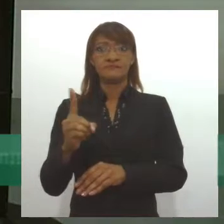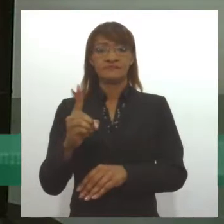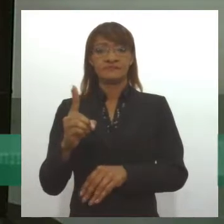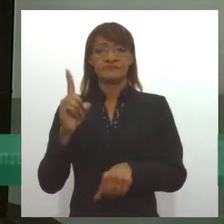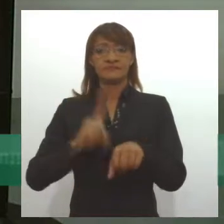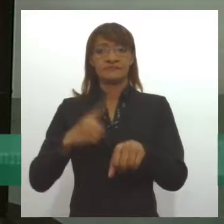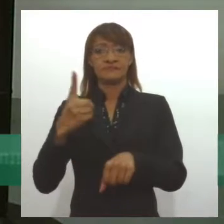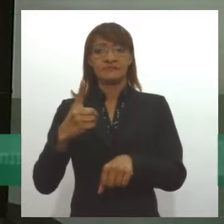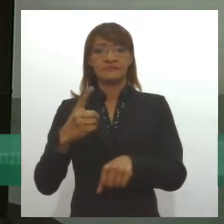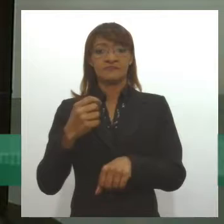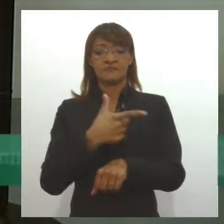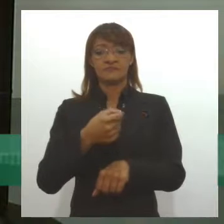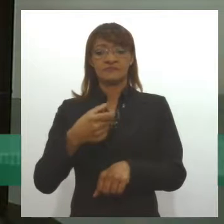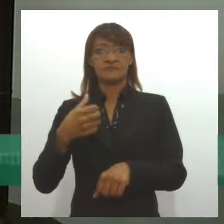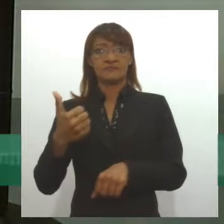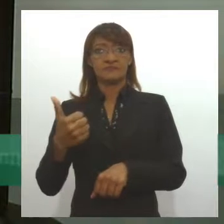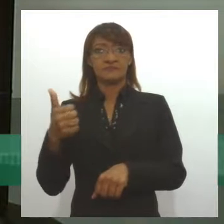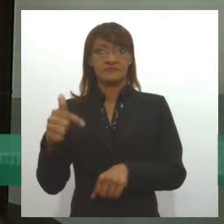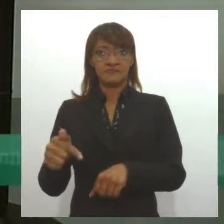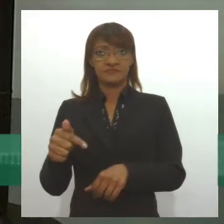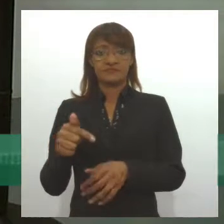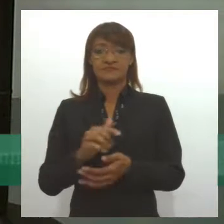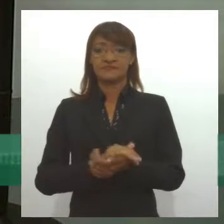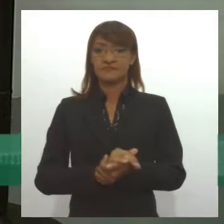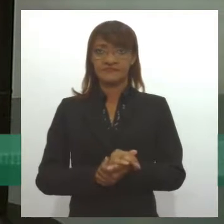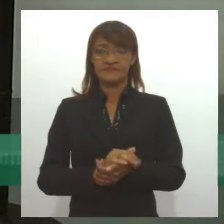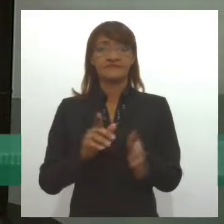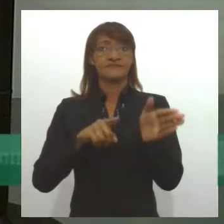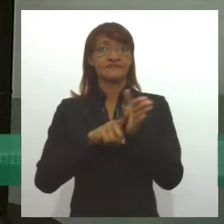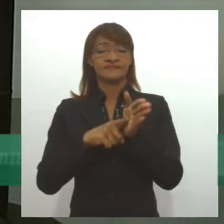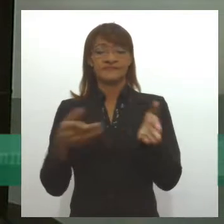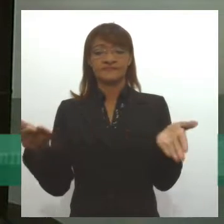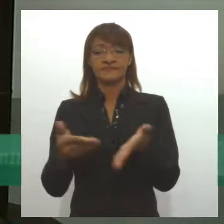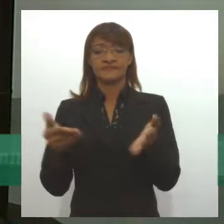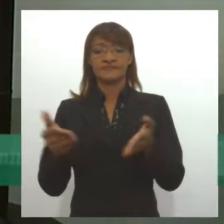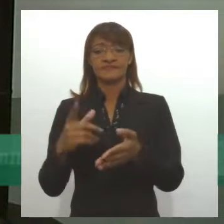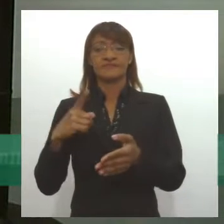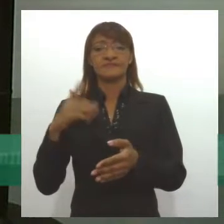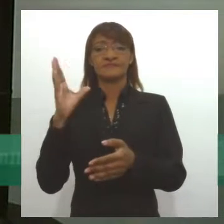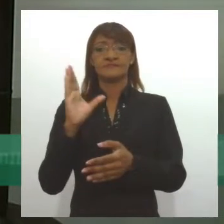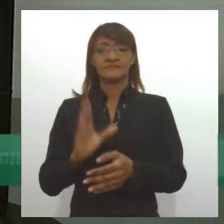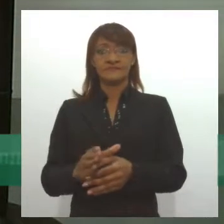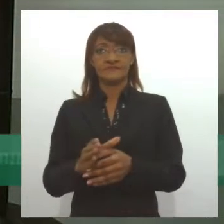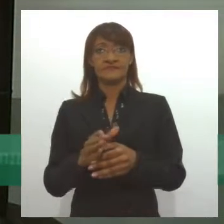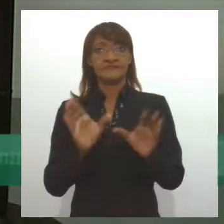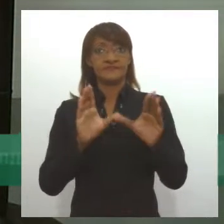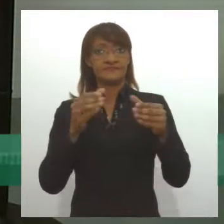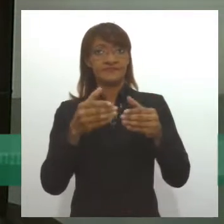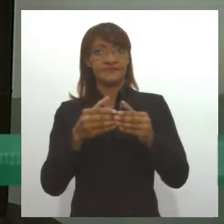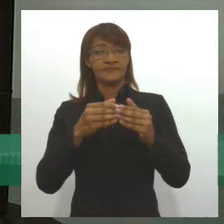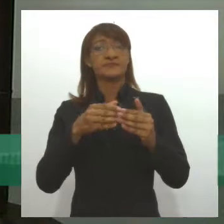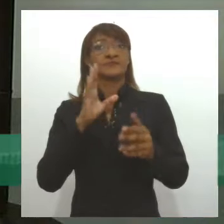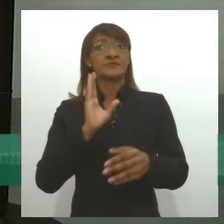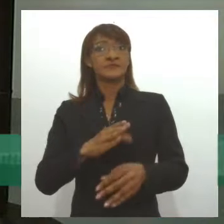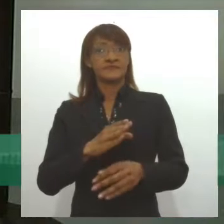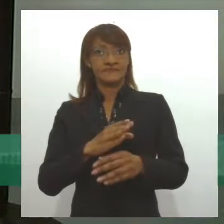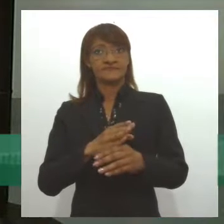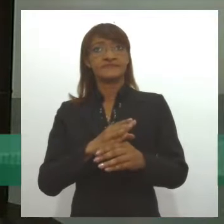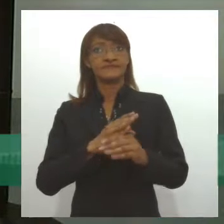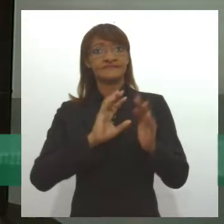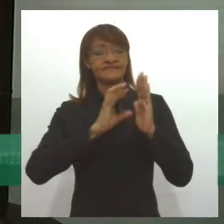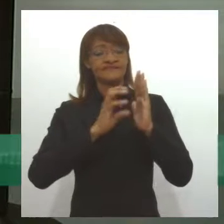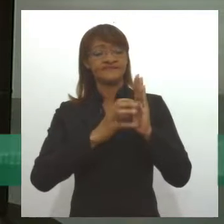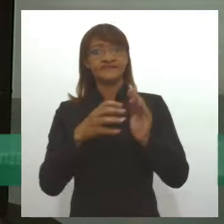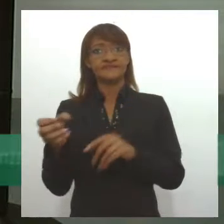desde 2017. E mais um estudo, dessa vez realizado pelo Partido Novo, aponta que 7 em cada